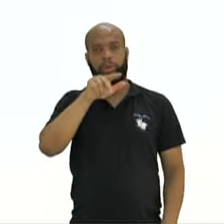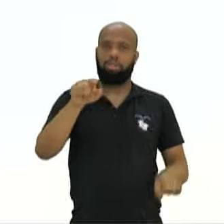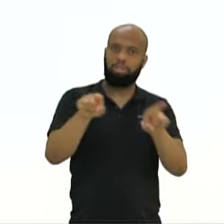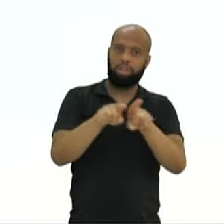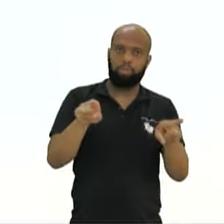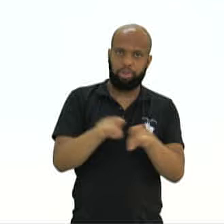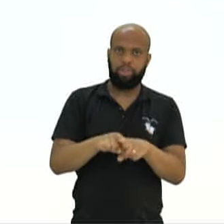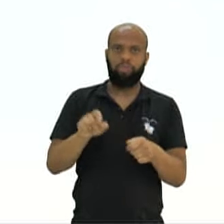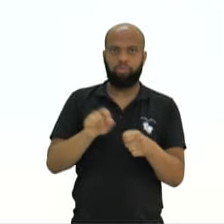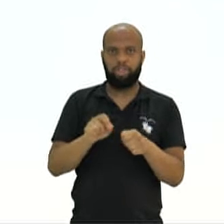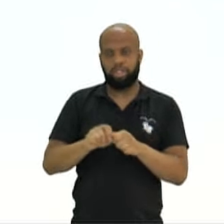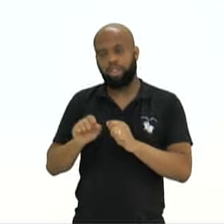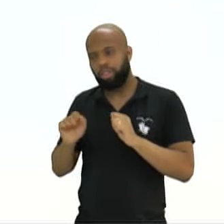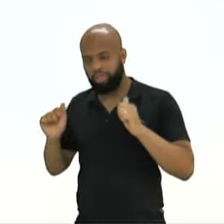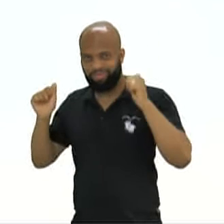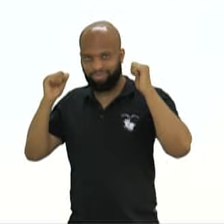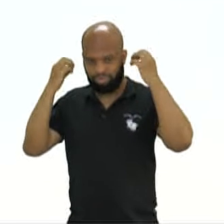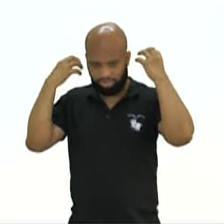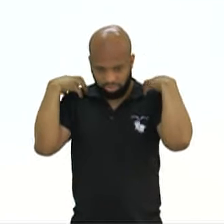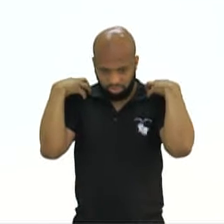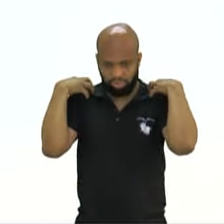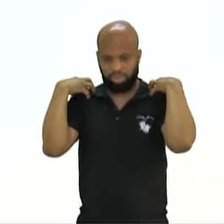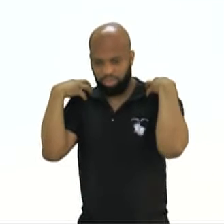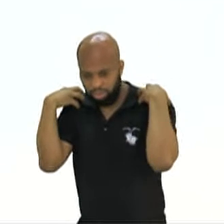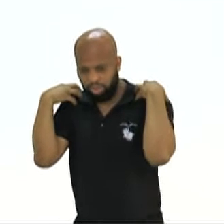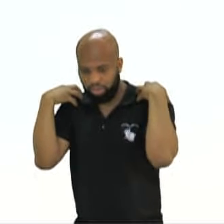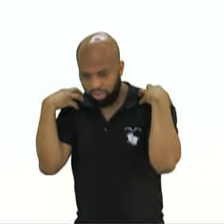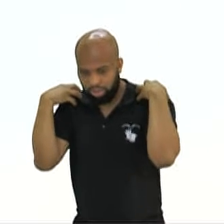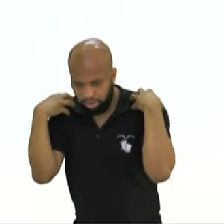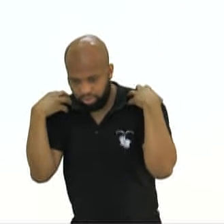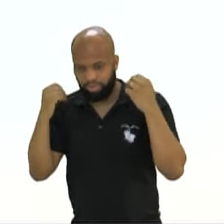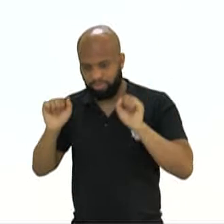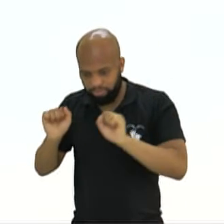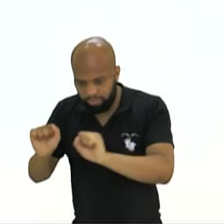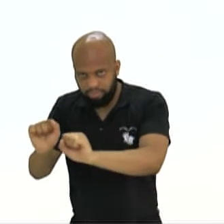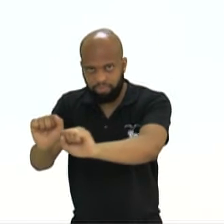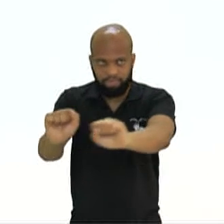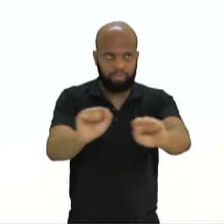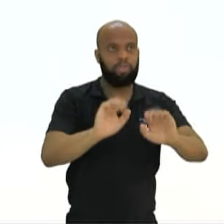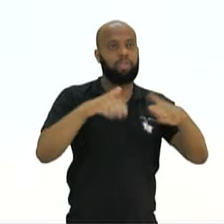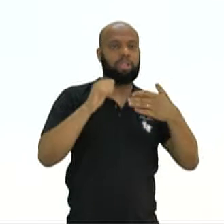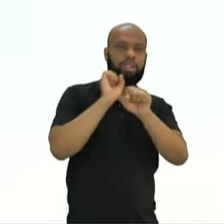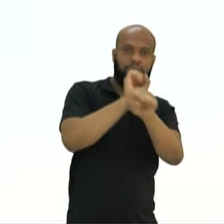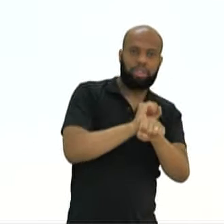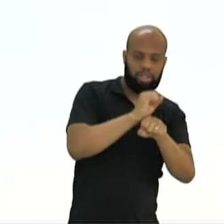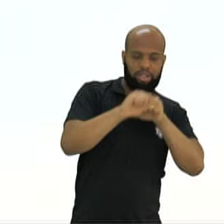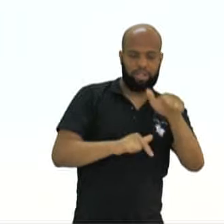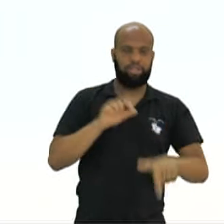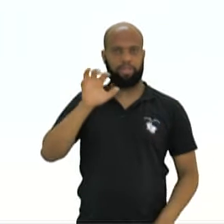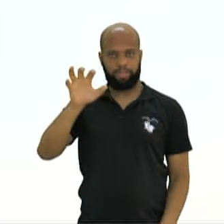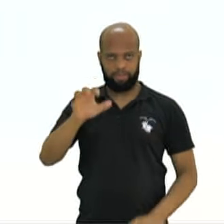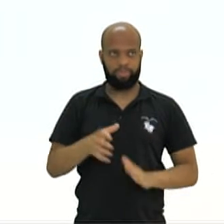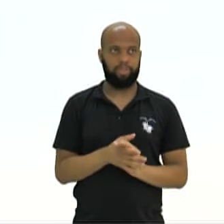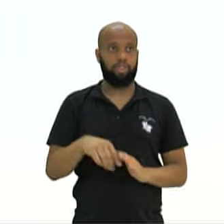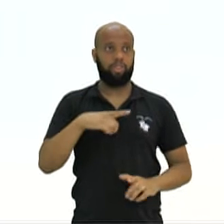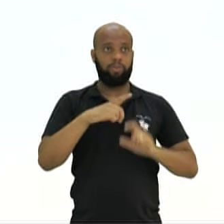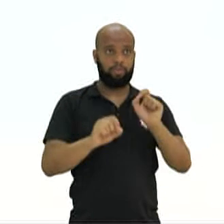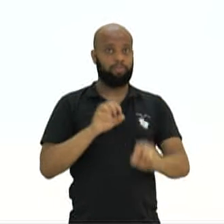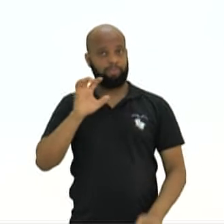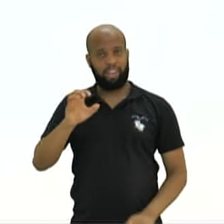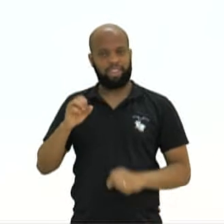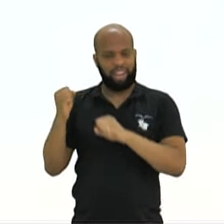Correto? Então, os escravizados africanos eram trazidos para o Brasil para trabalhar nesses engenhos. Vimos que as moendas tiveram um